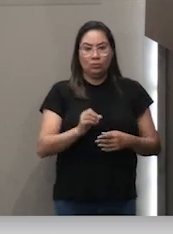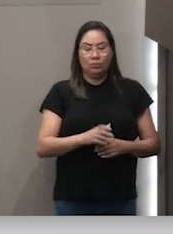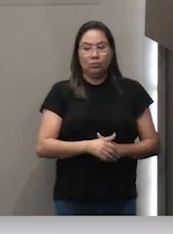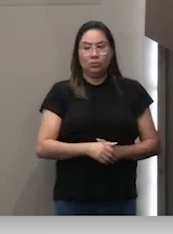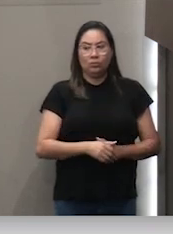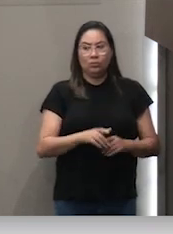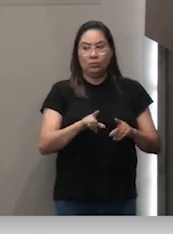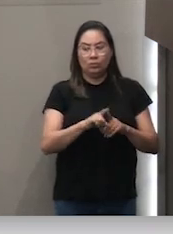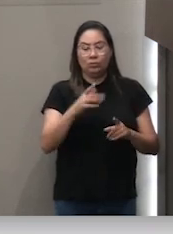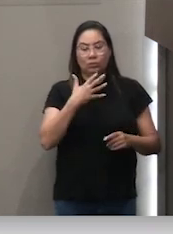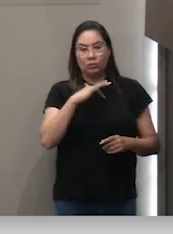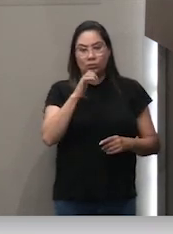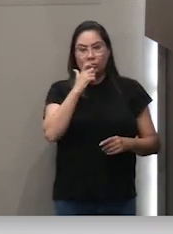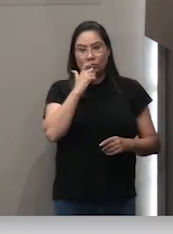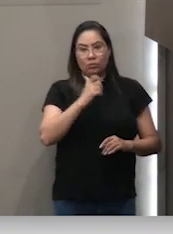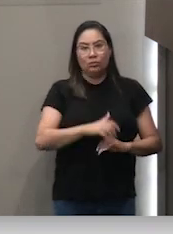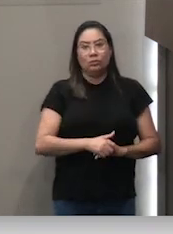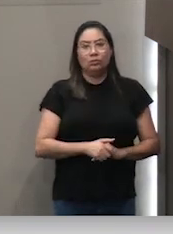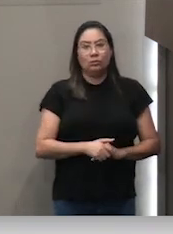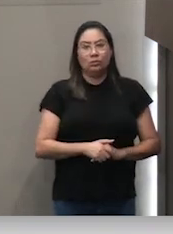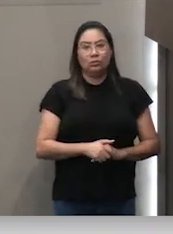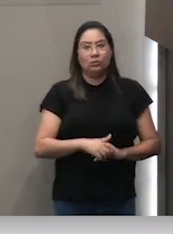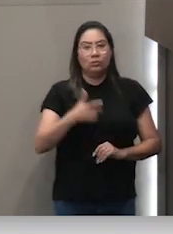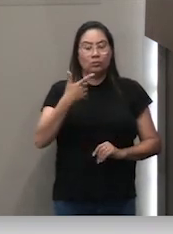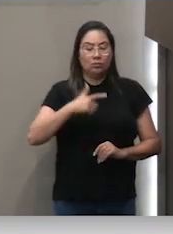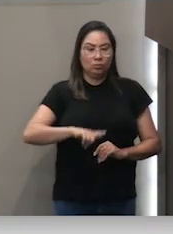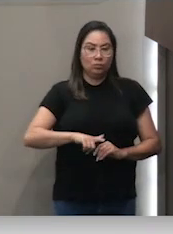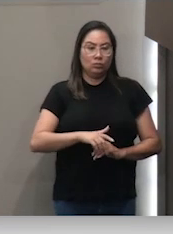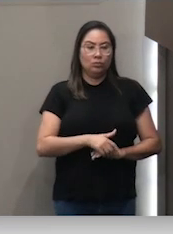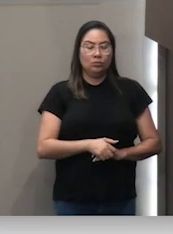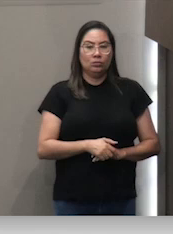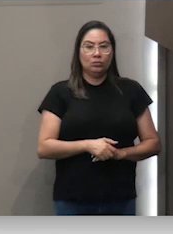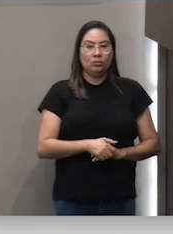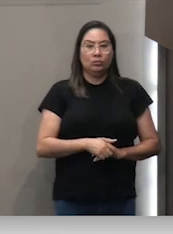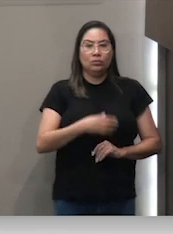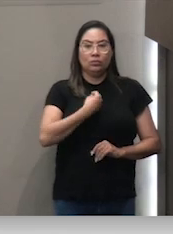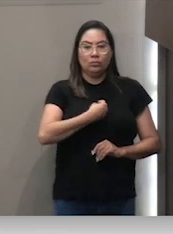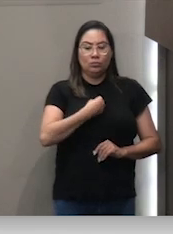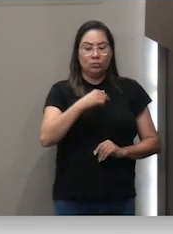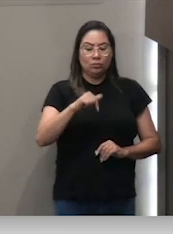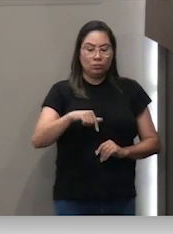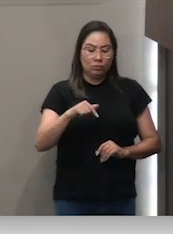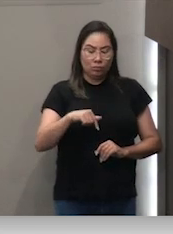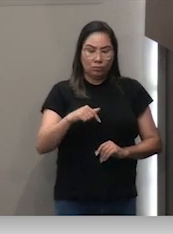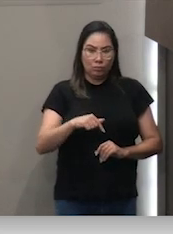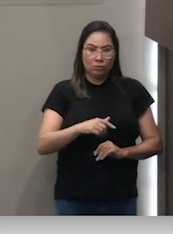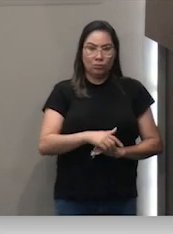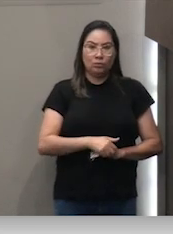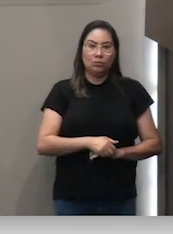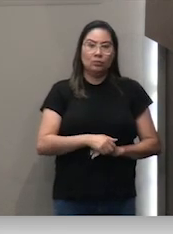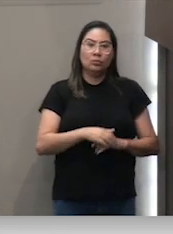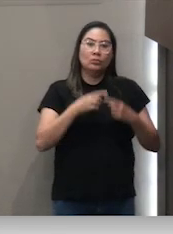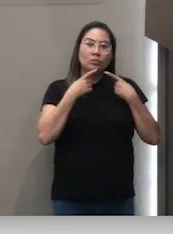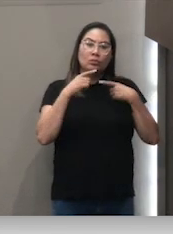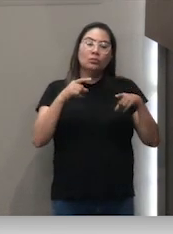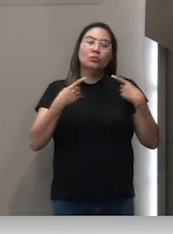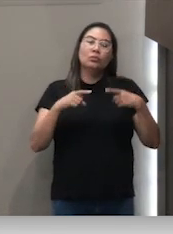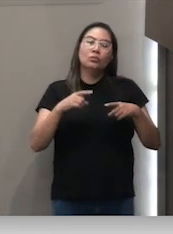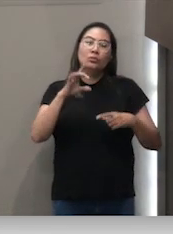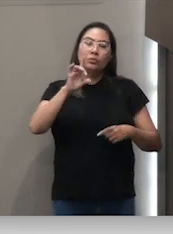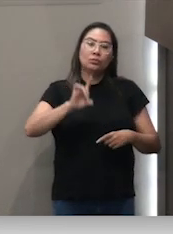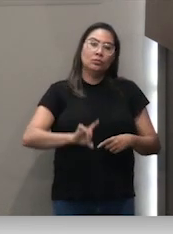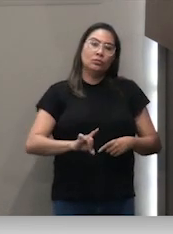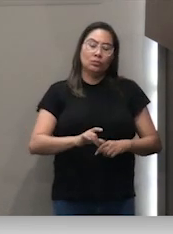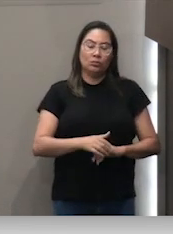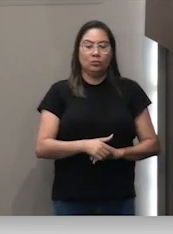suas crianças, que mais uma vez estão aqui nesse plenário reclamando pelos seus